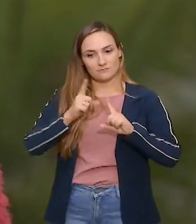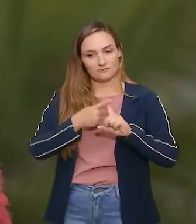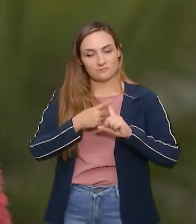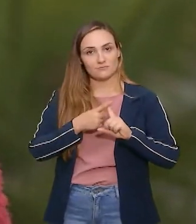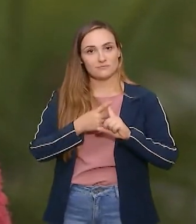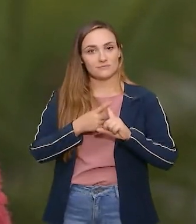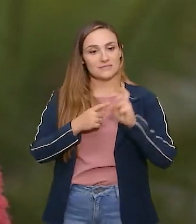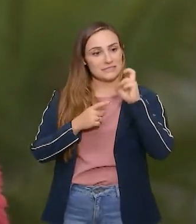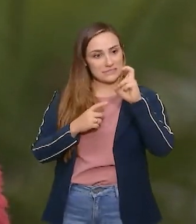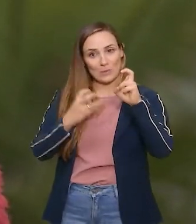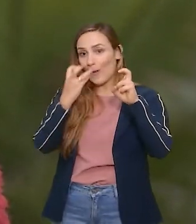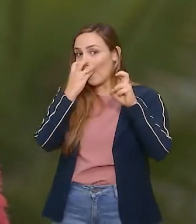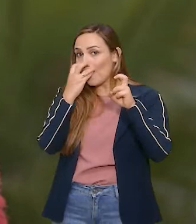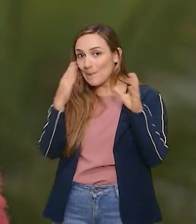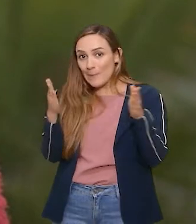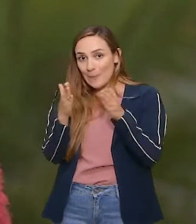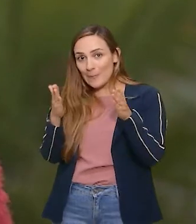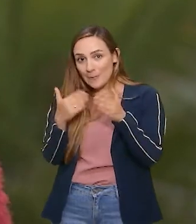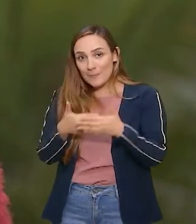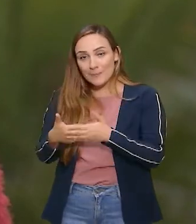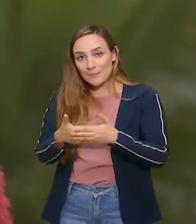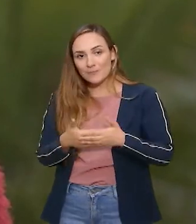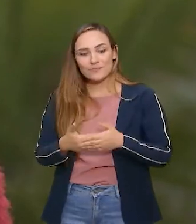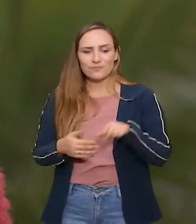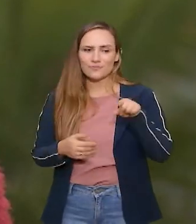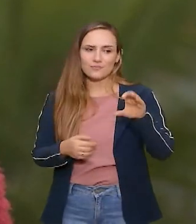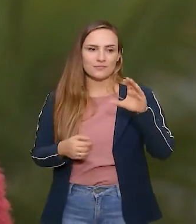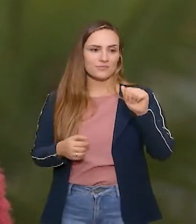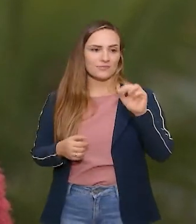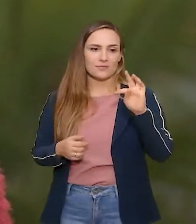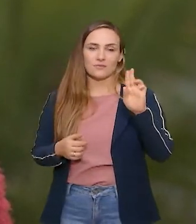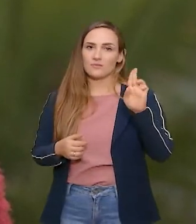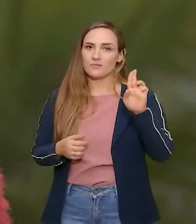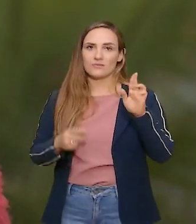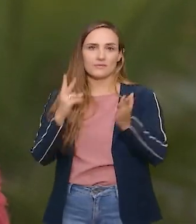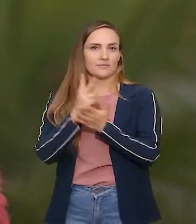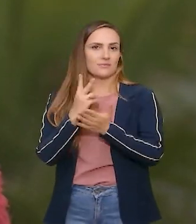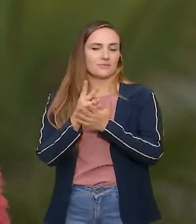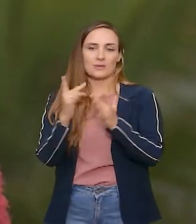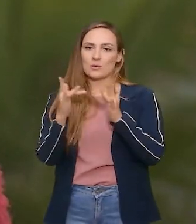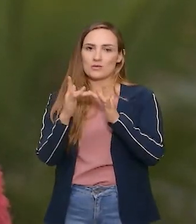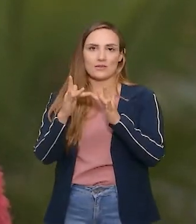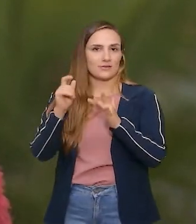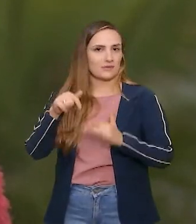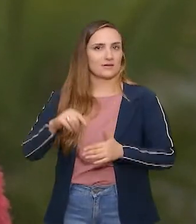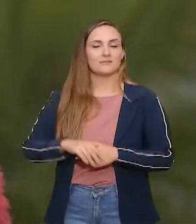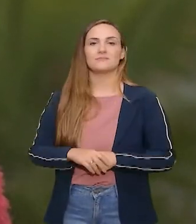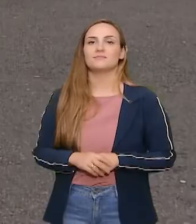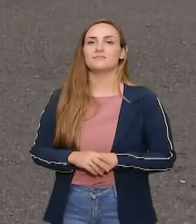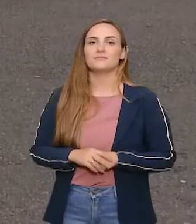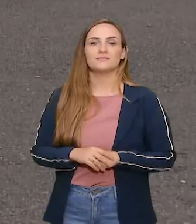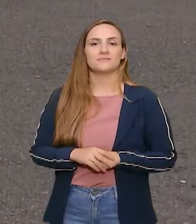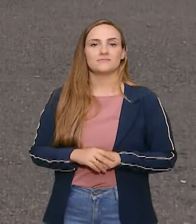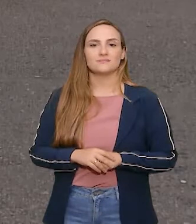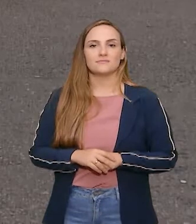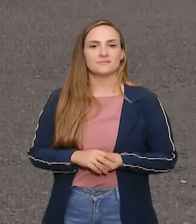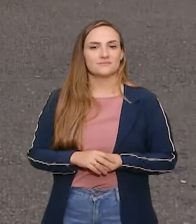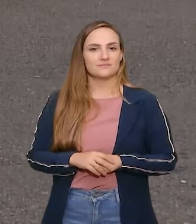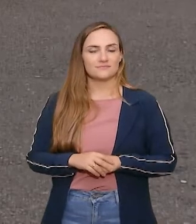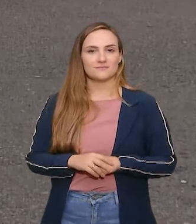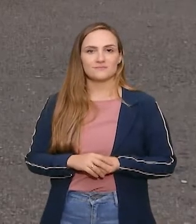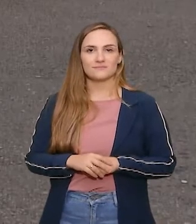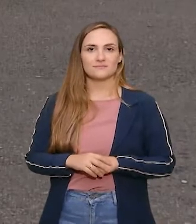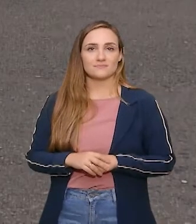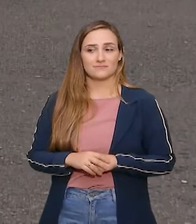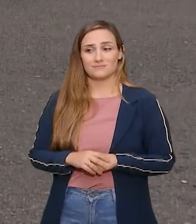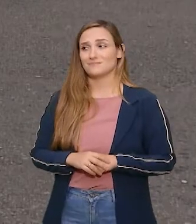e teve 5 filhinhos. E desde então o Catu é uma figura muito constante na nossa vida. Figuraça